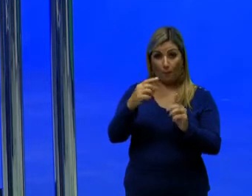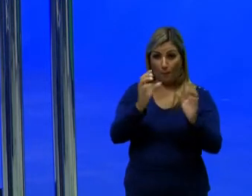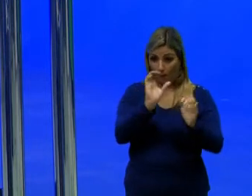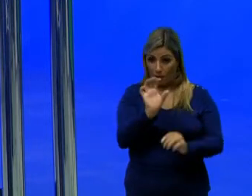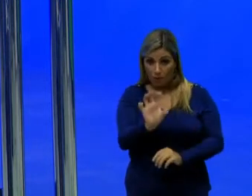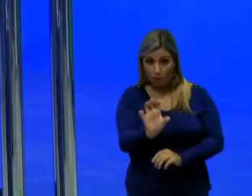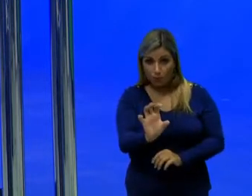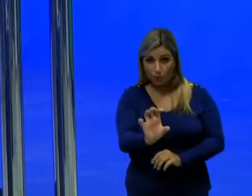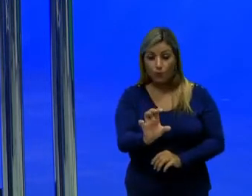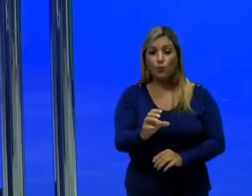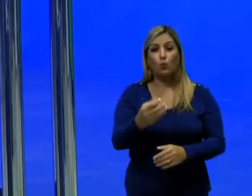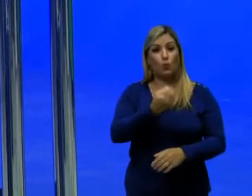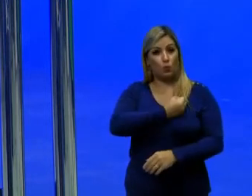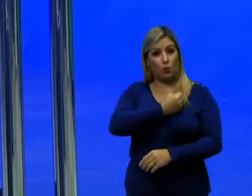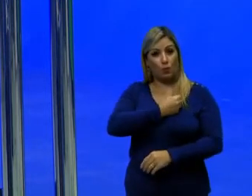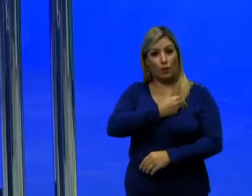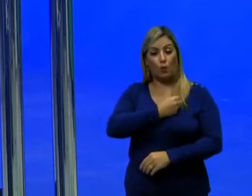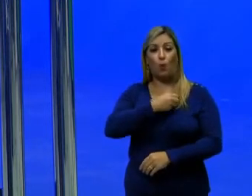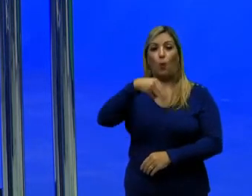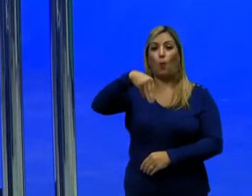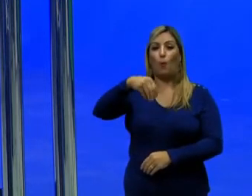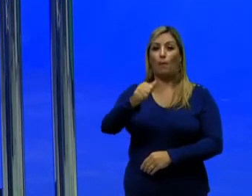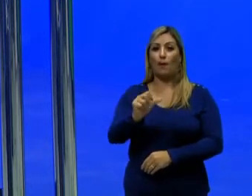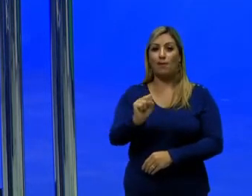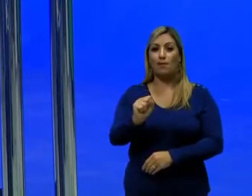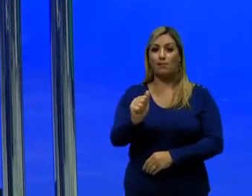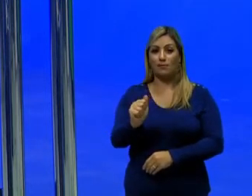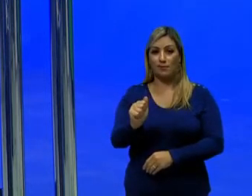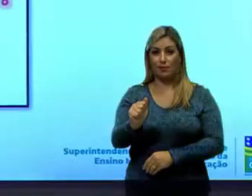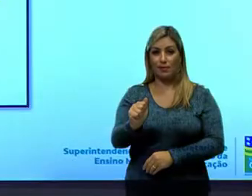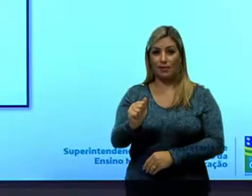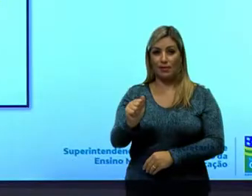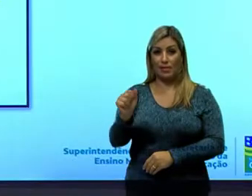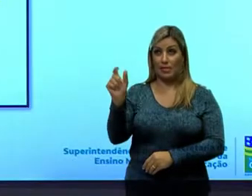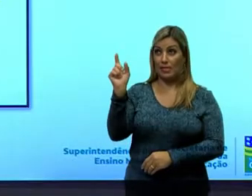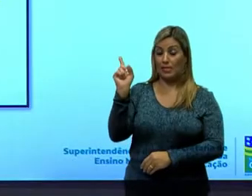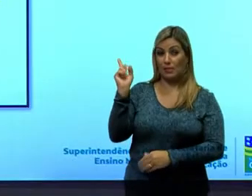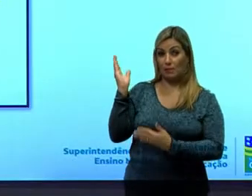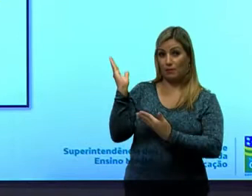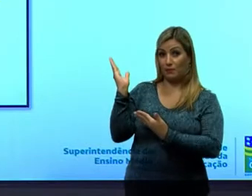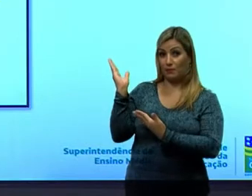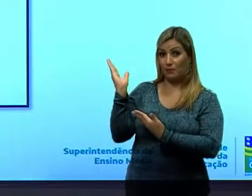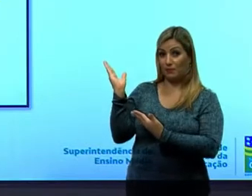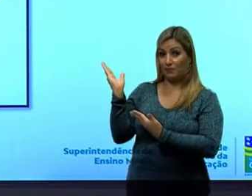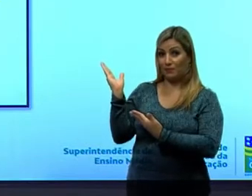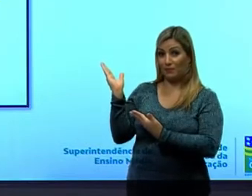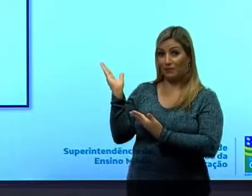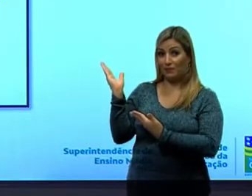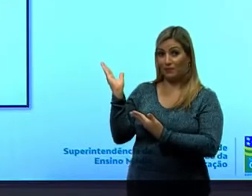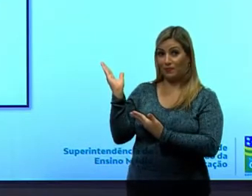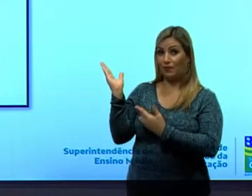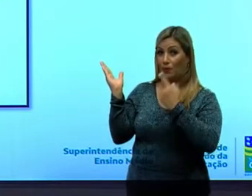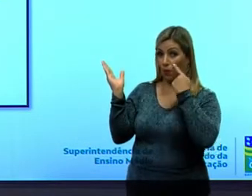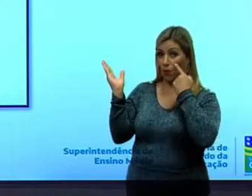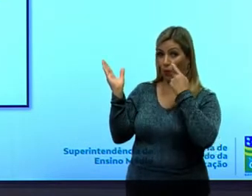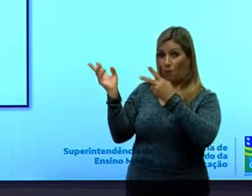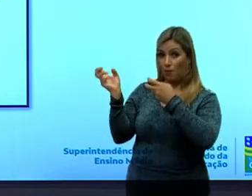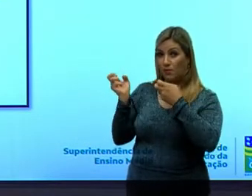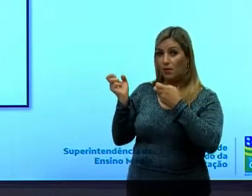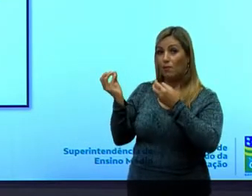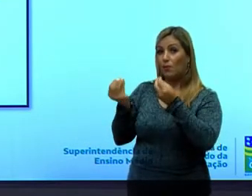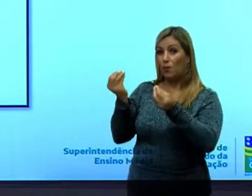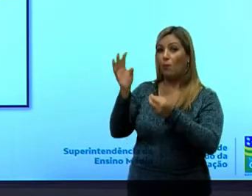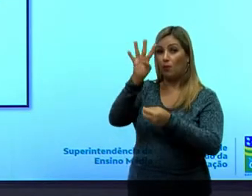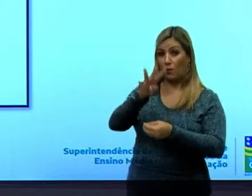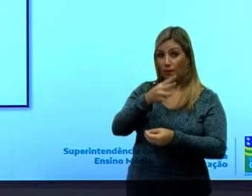o número lá em cima veja o número de março em cima que é tabelado pela tabela periódica já é